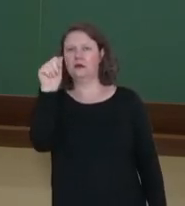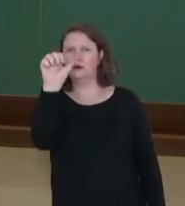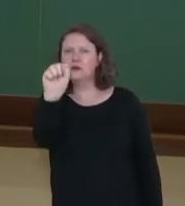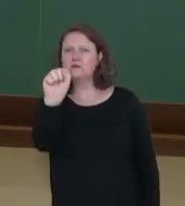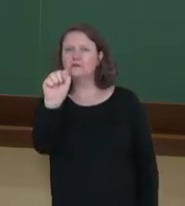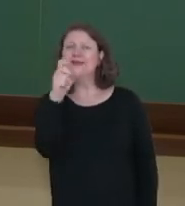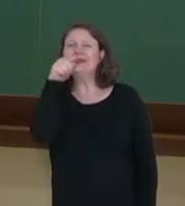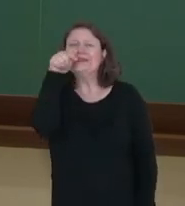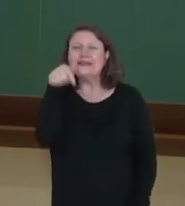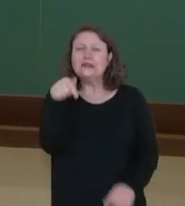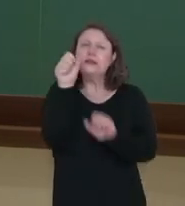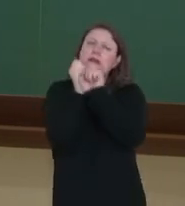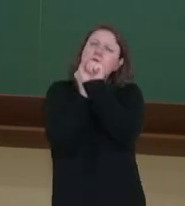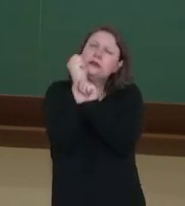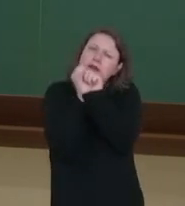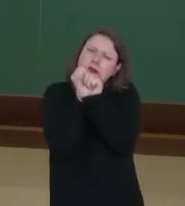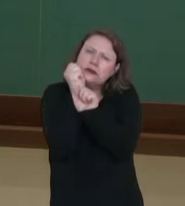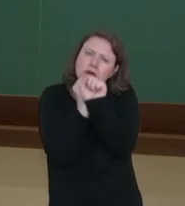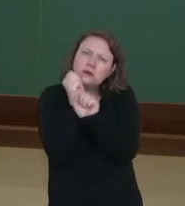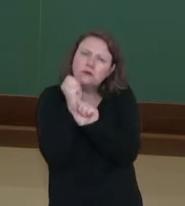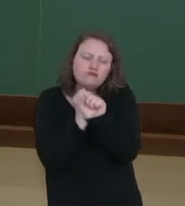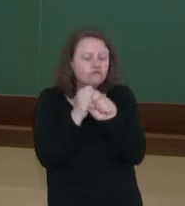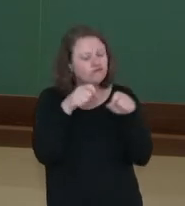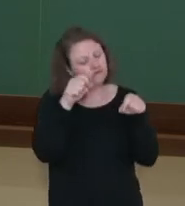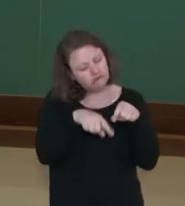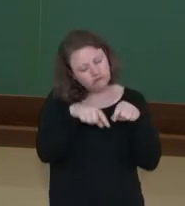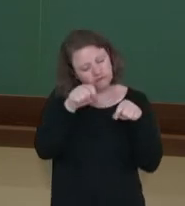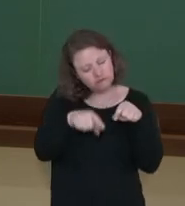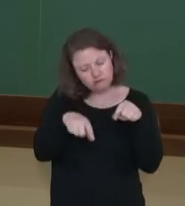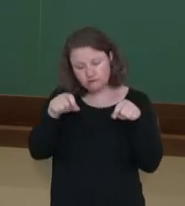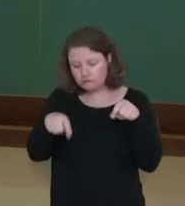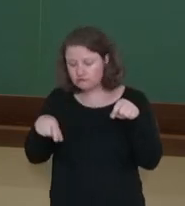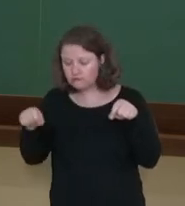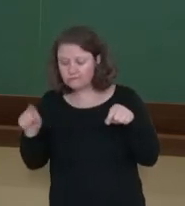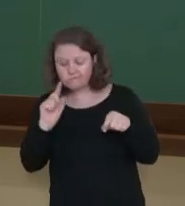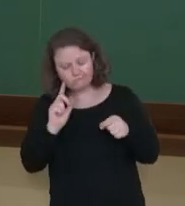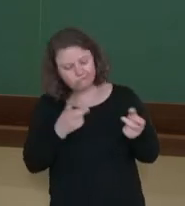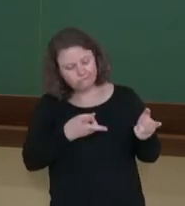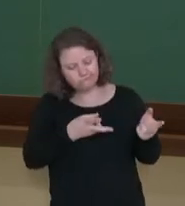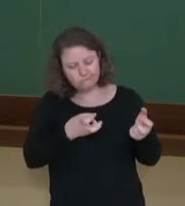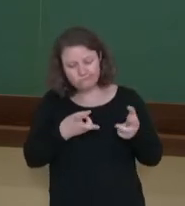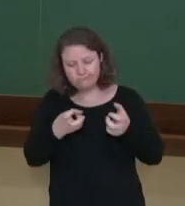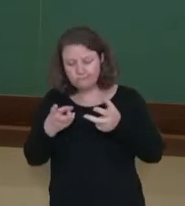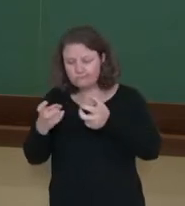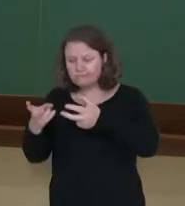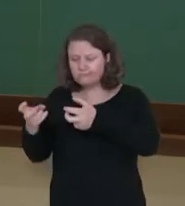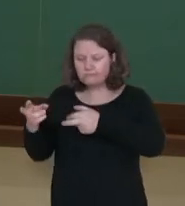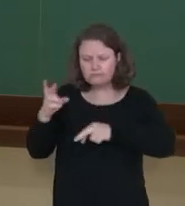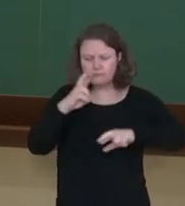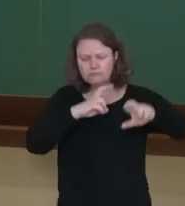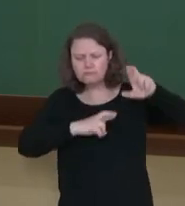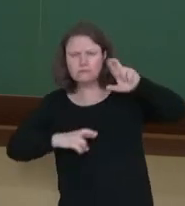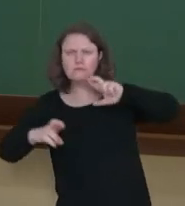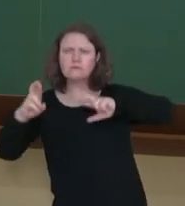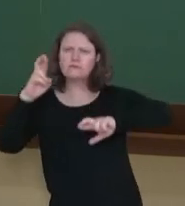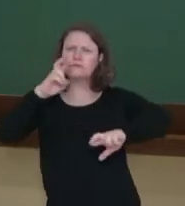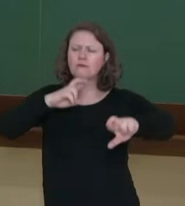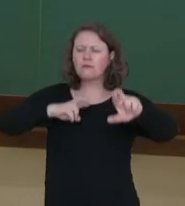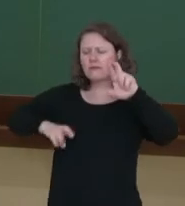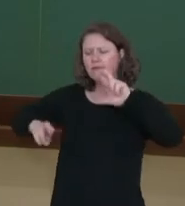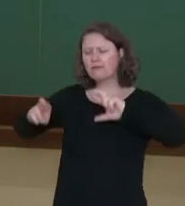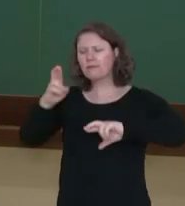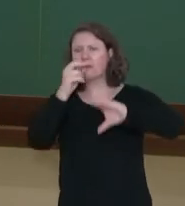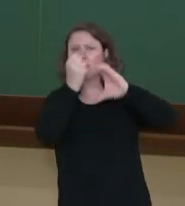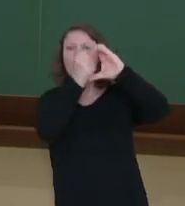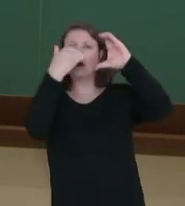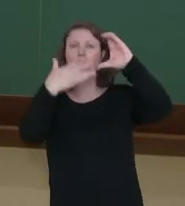ali no monastério essas plantas, essas ervilhas, e foi ali analisando as características